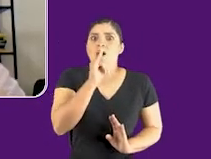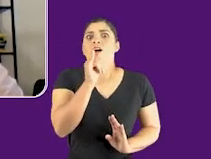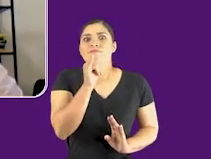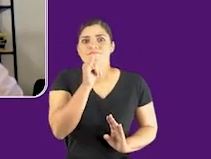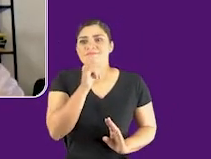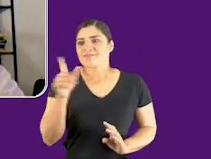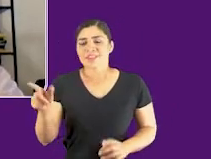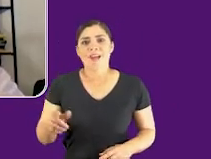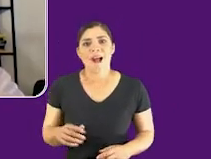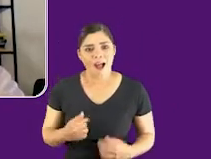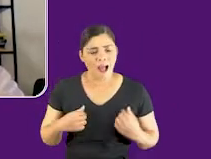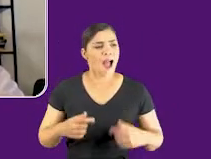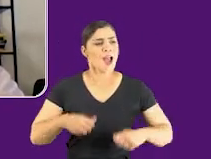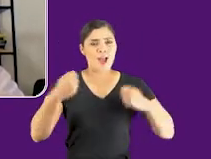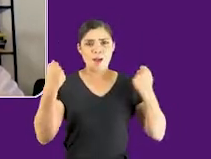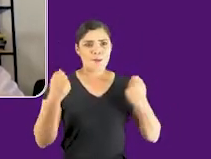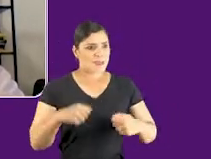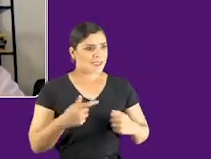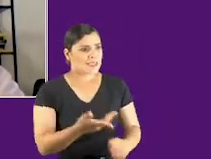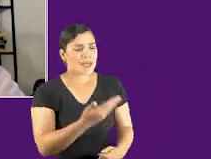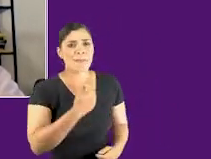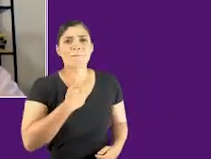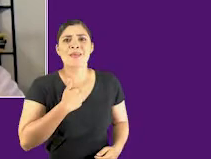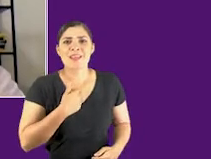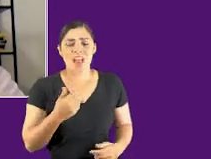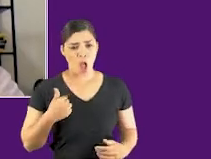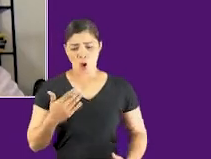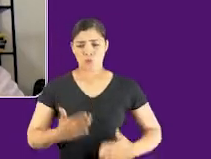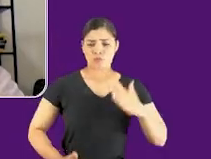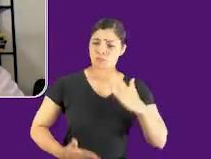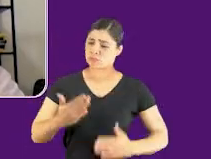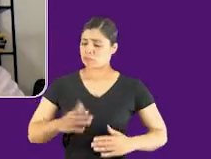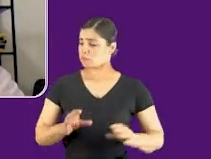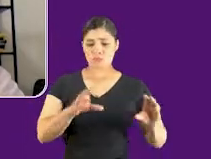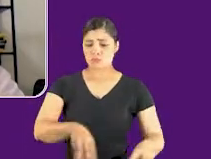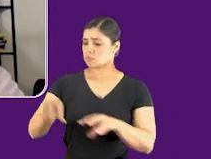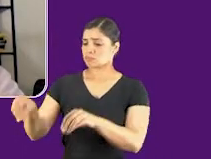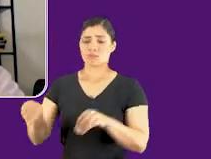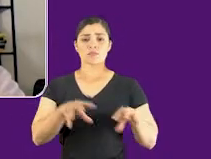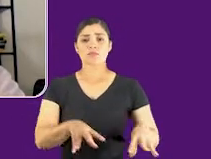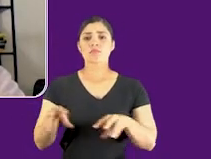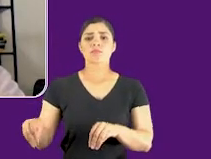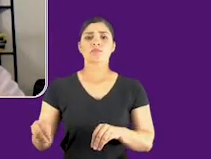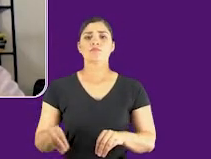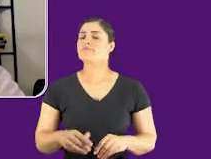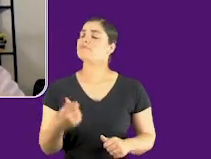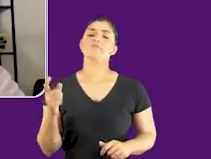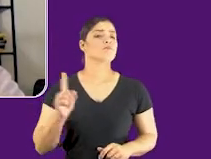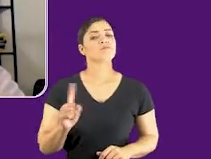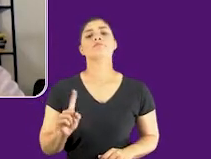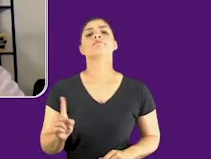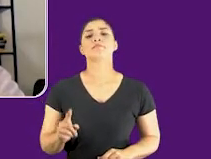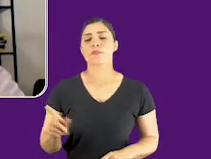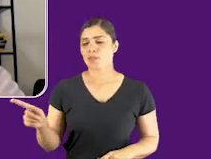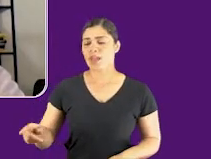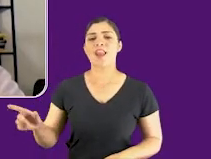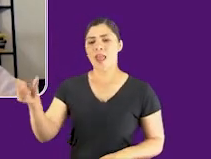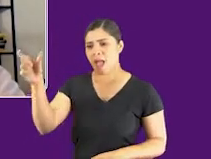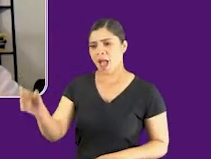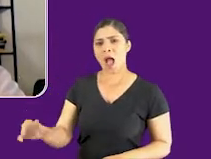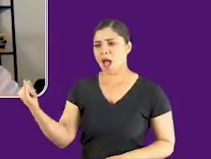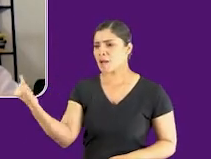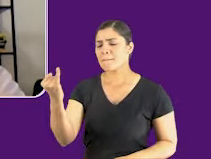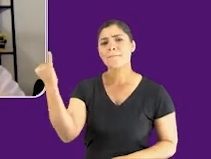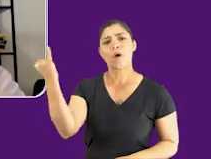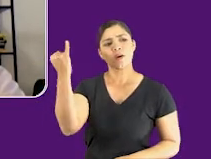porque eles se sentem que não são mais como se fosse um robô humano só colocando umas coisas na caixa e tudo isso senão que